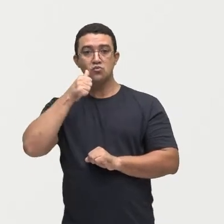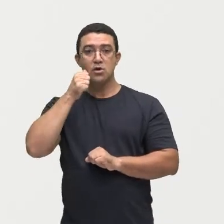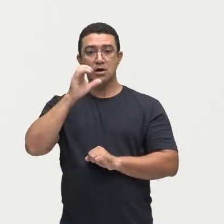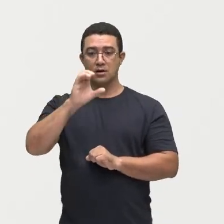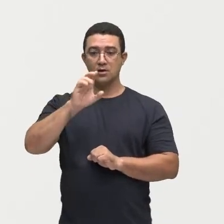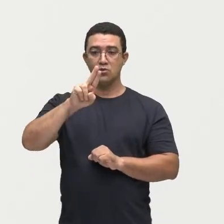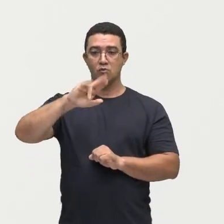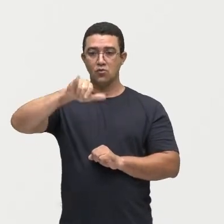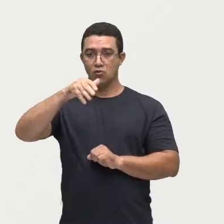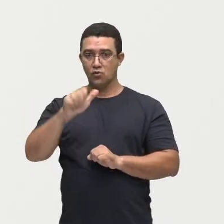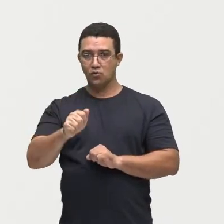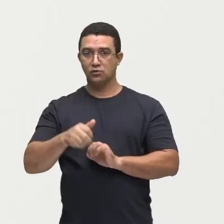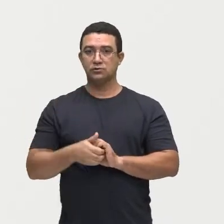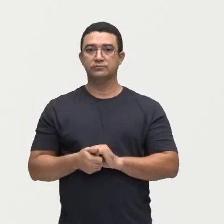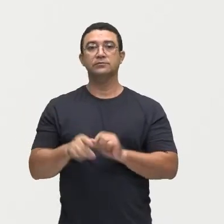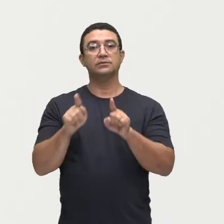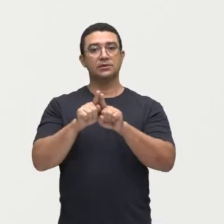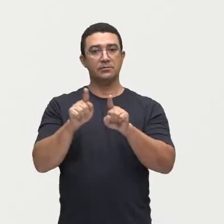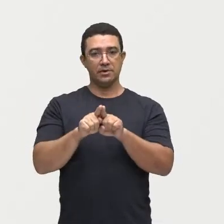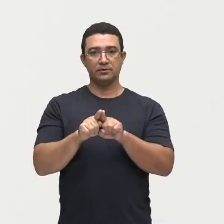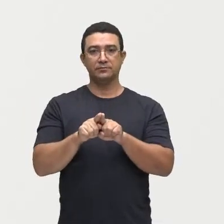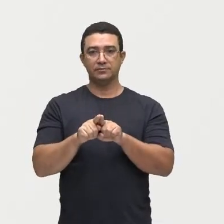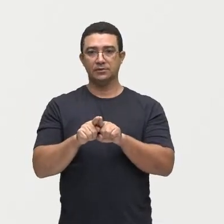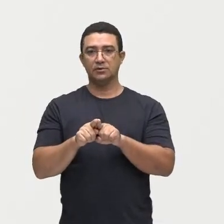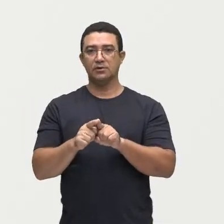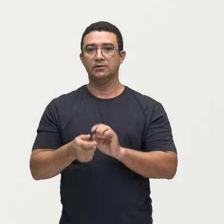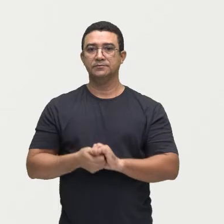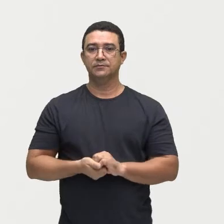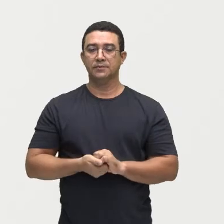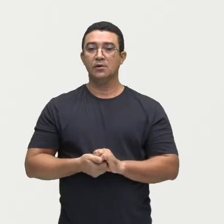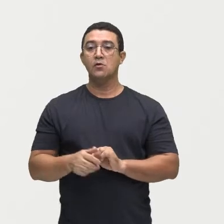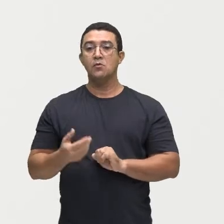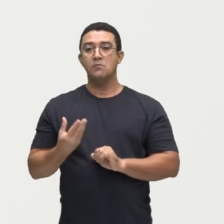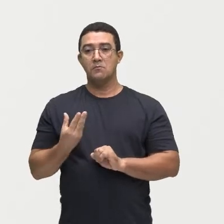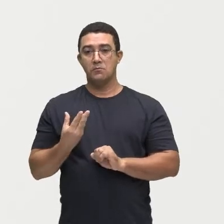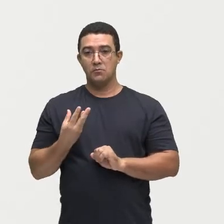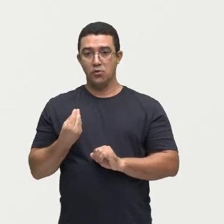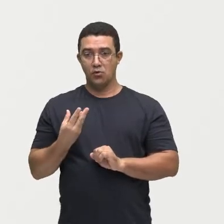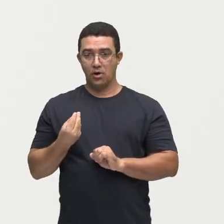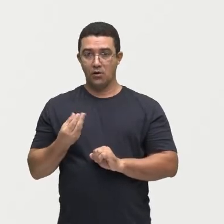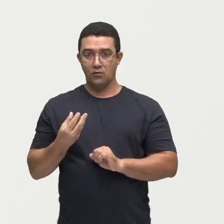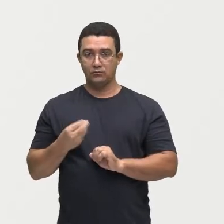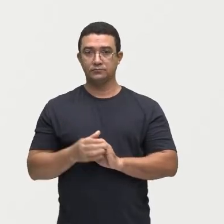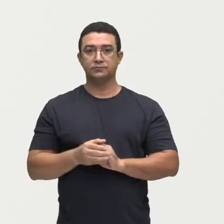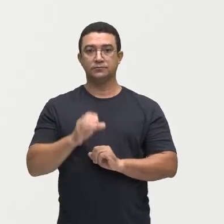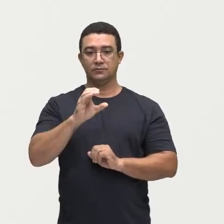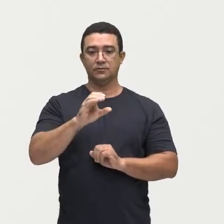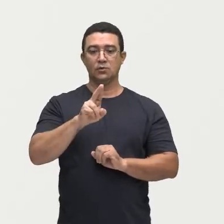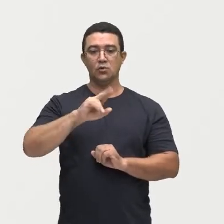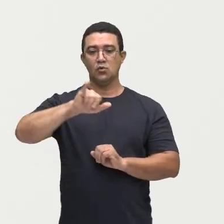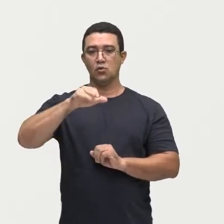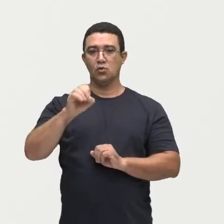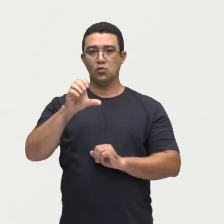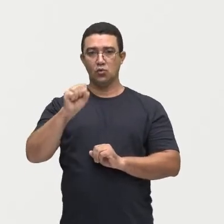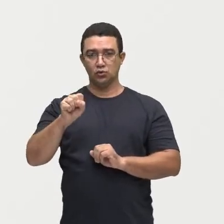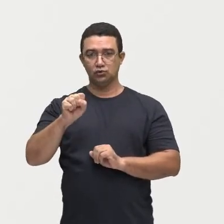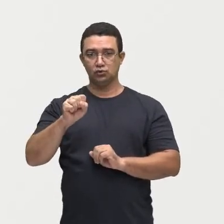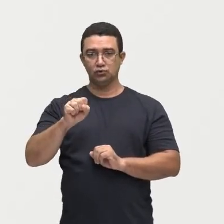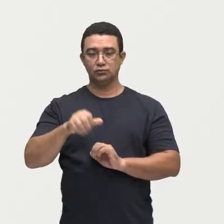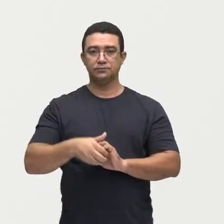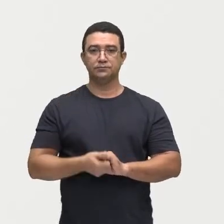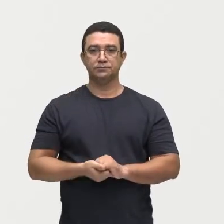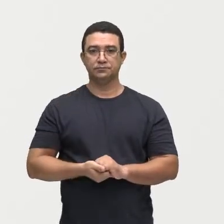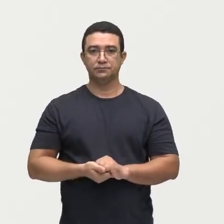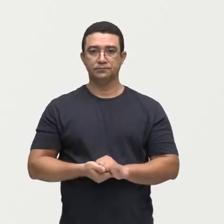E também temos o plural, tanto masculino quanto feminino. Né? O masculino, o qual,